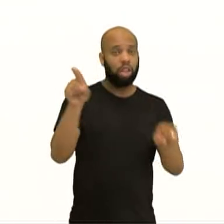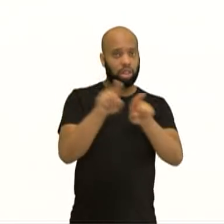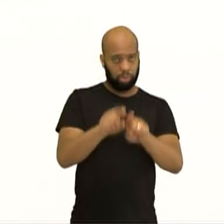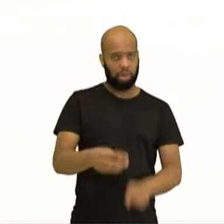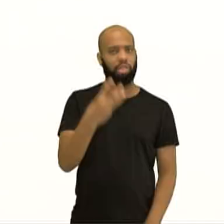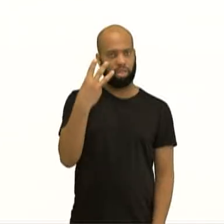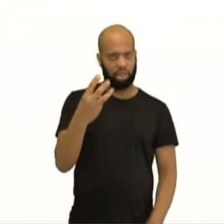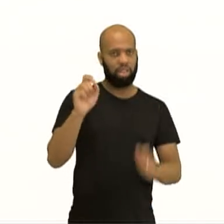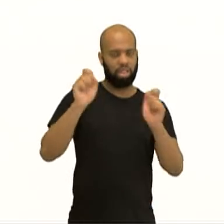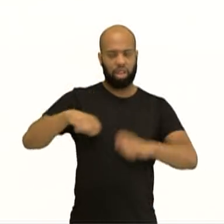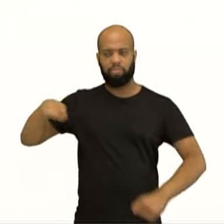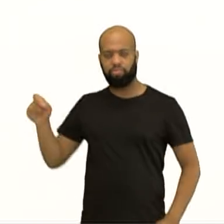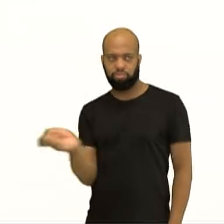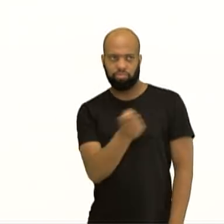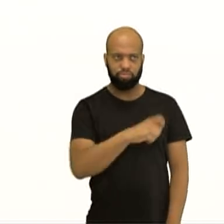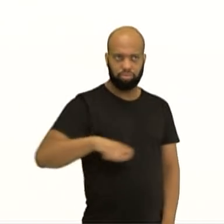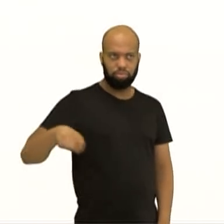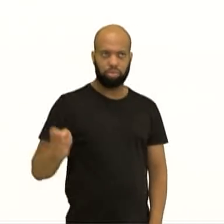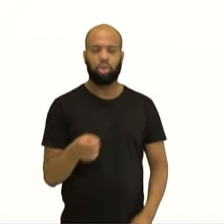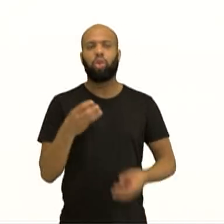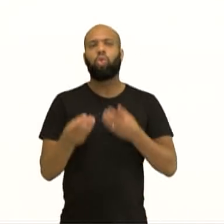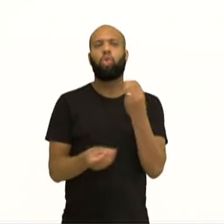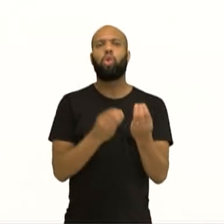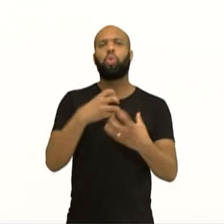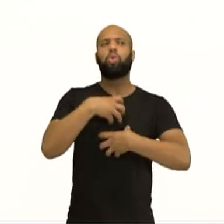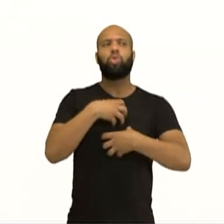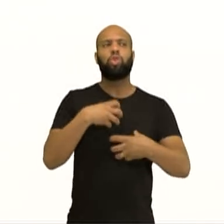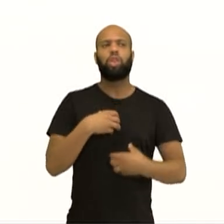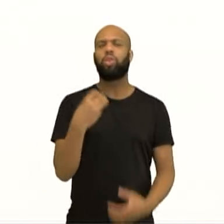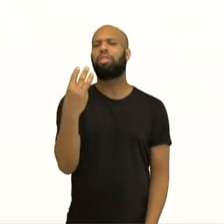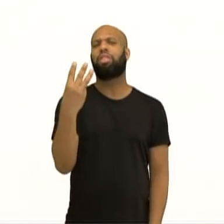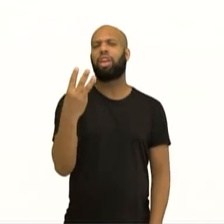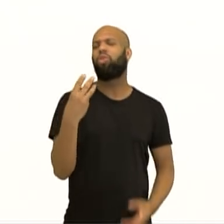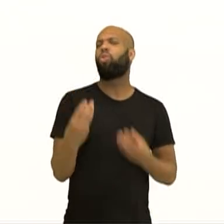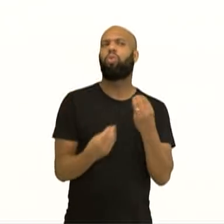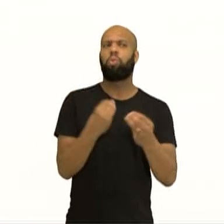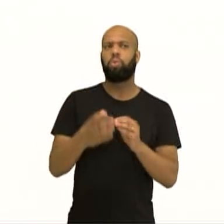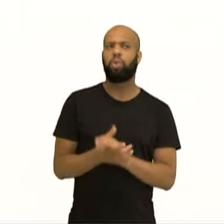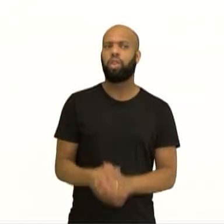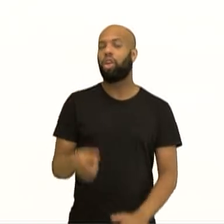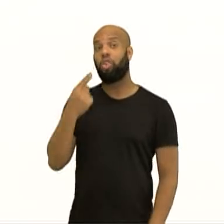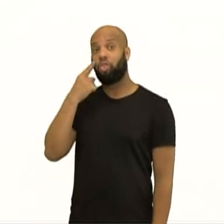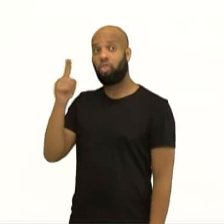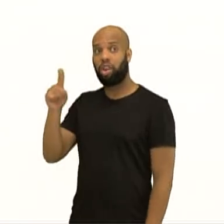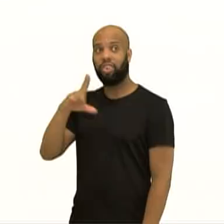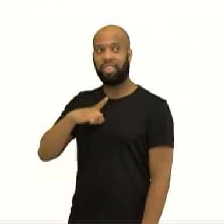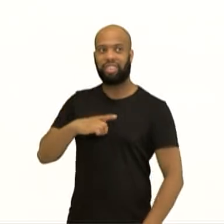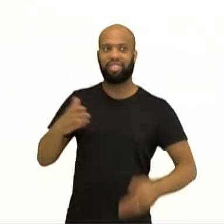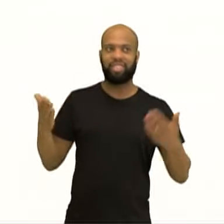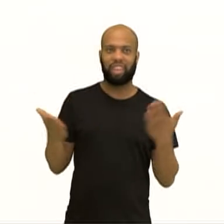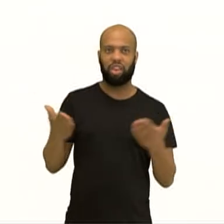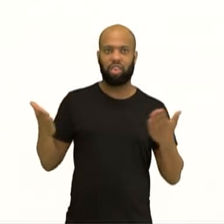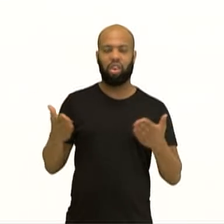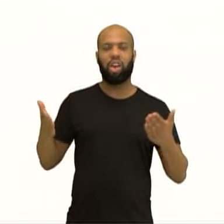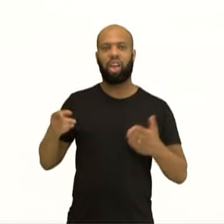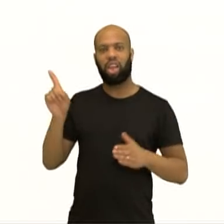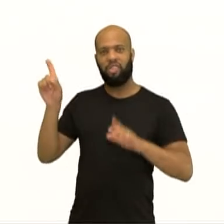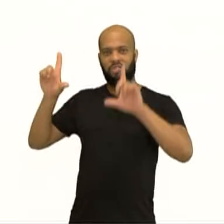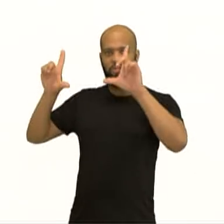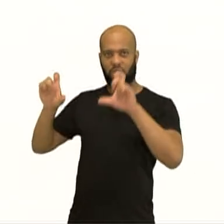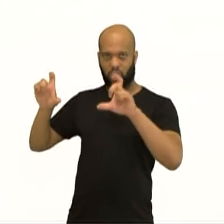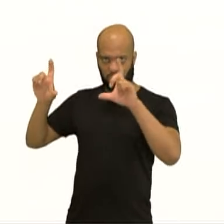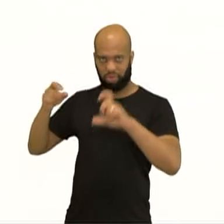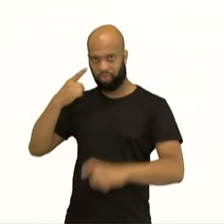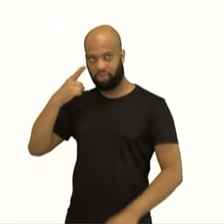trio. Como que acontece esse trio? Né? Então, vocês estão vendo essa foto aqui que vocês podem ter uma